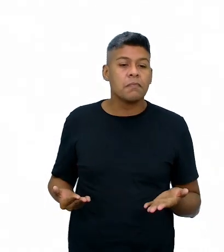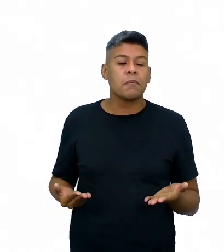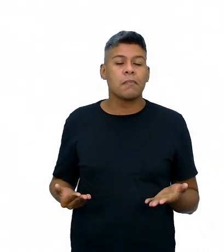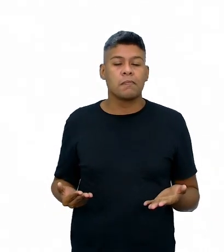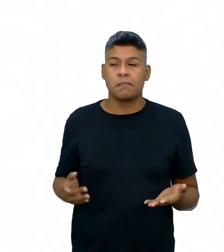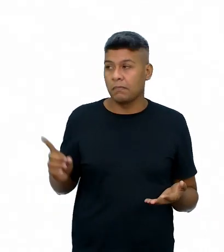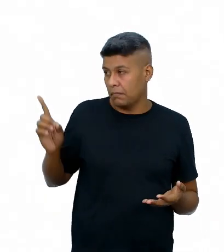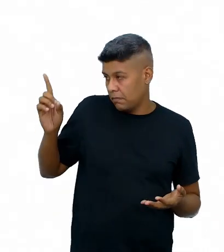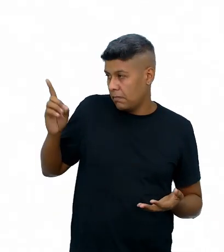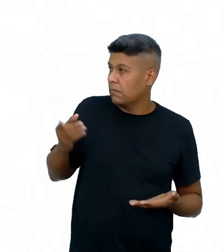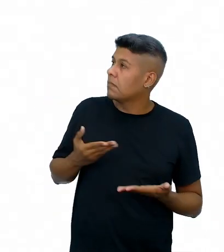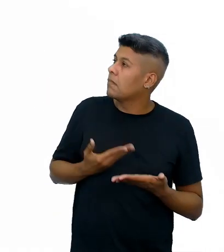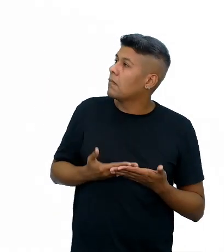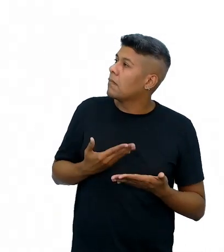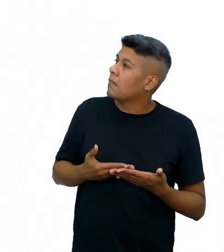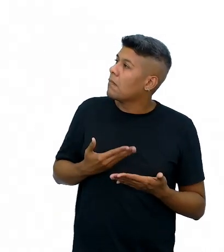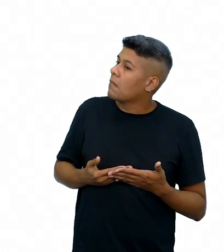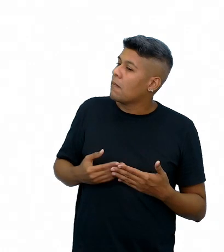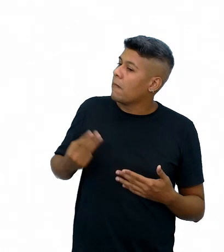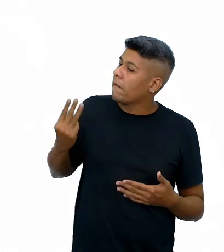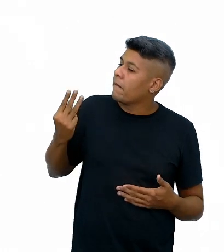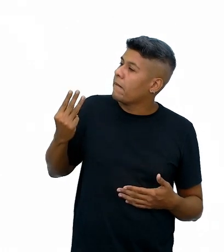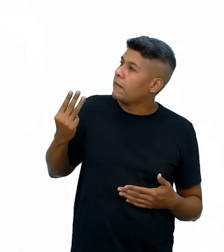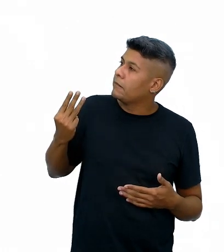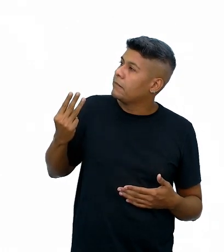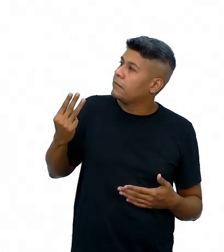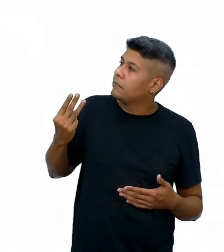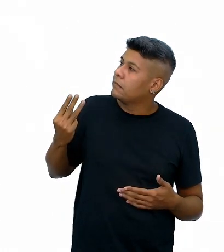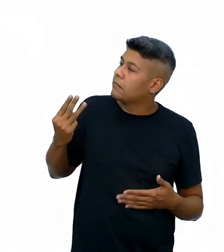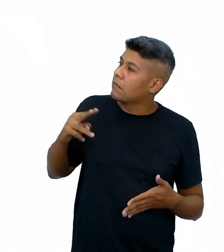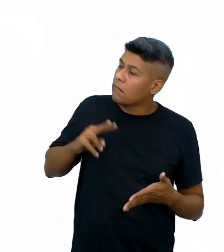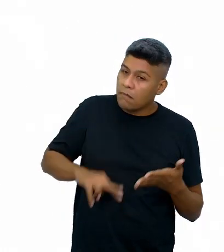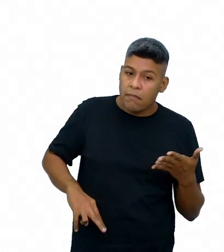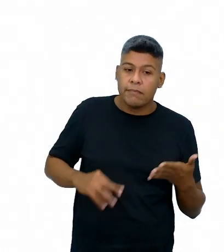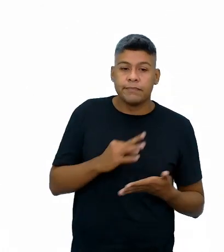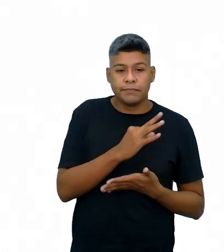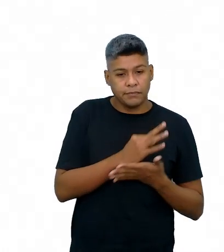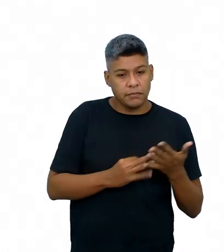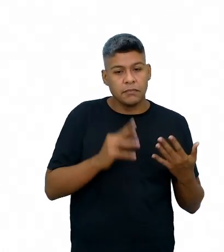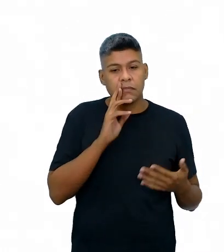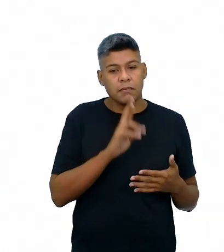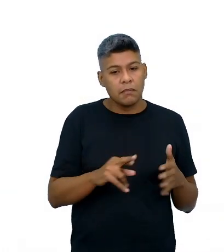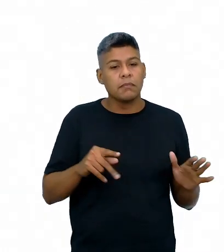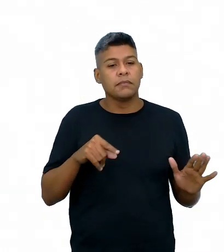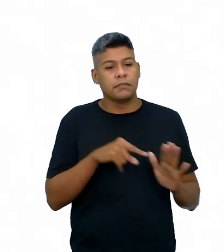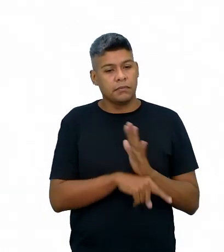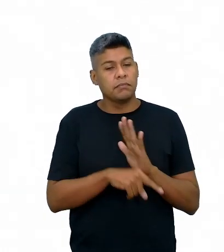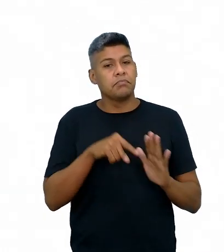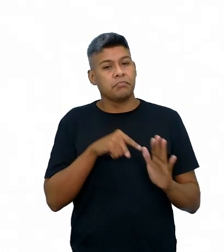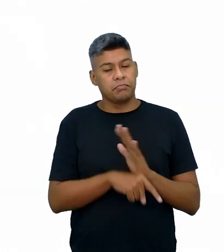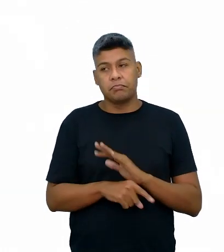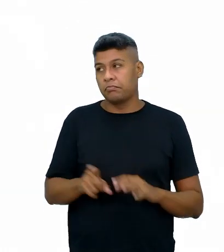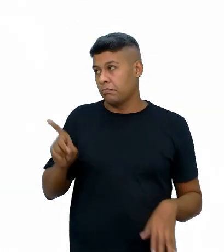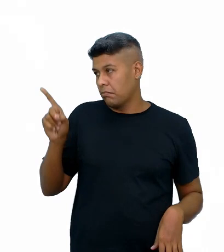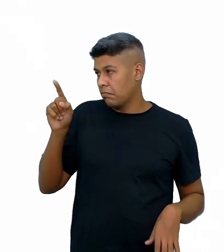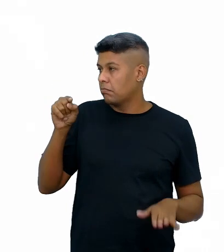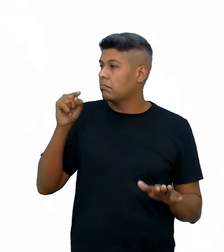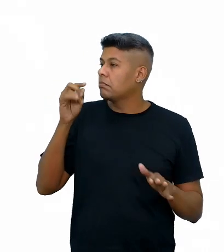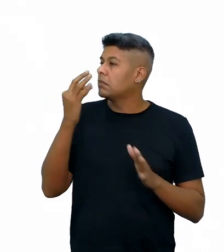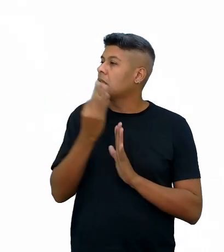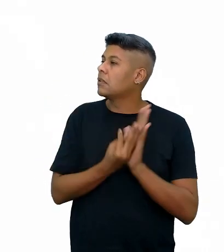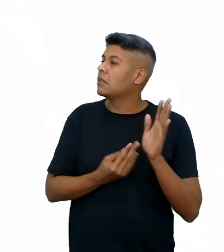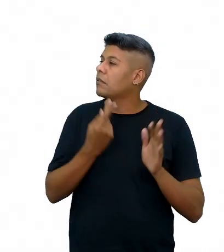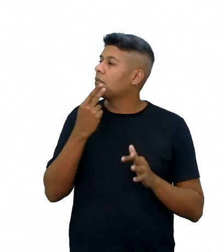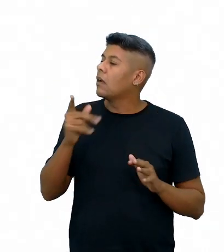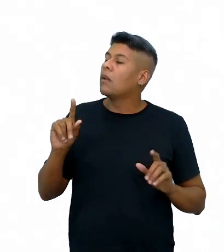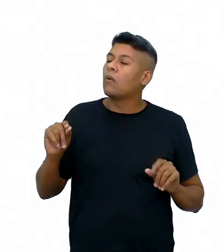essa aula, para a aula 3? Leia o texto, em seguida responda as questões. Então, esse texto fala do quê?